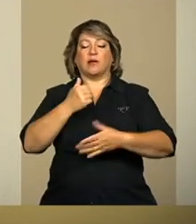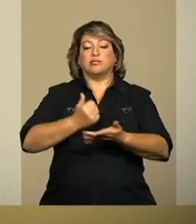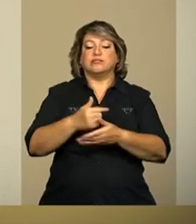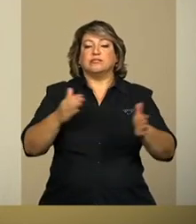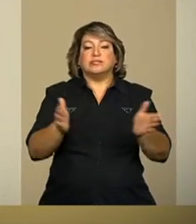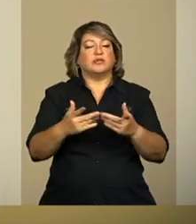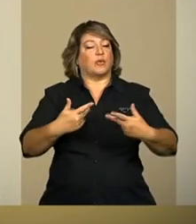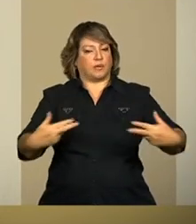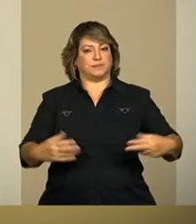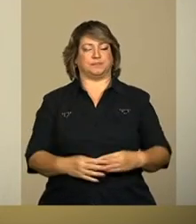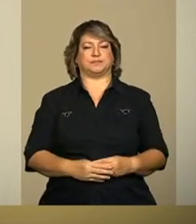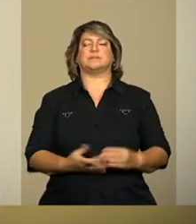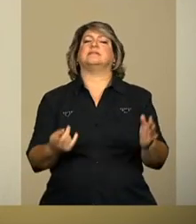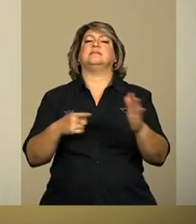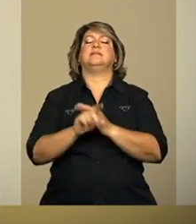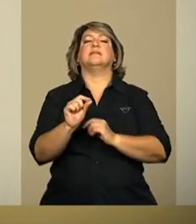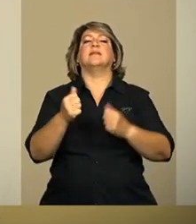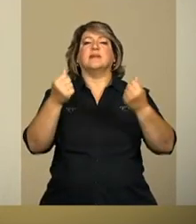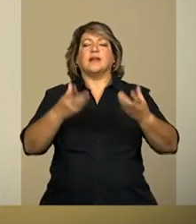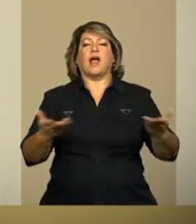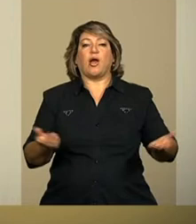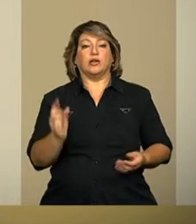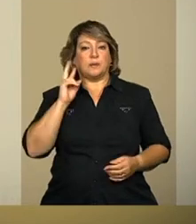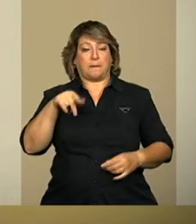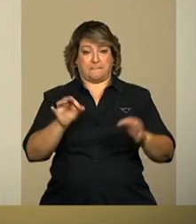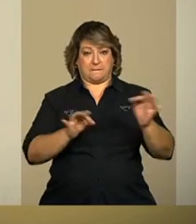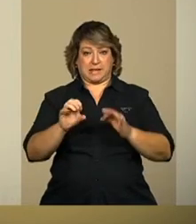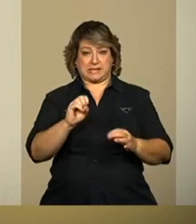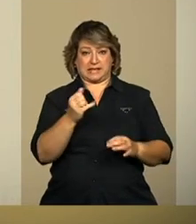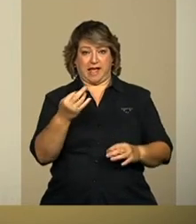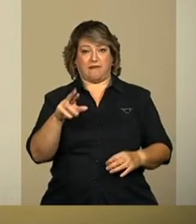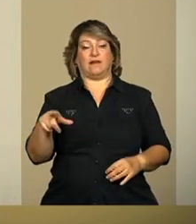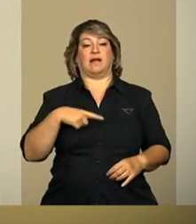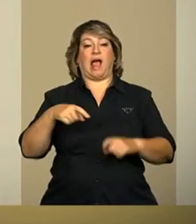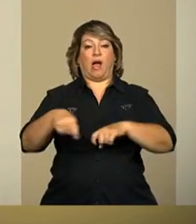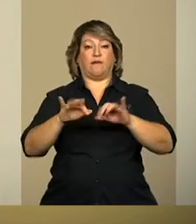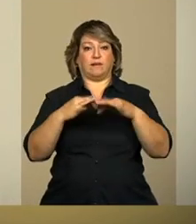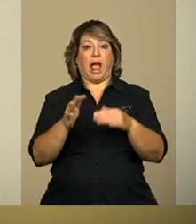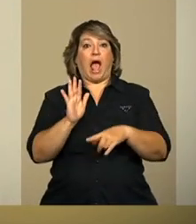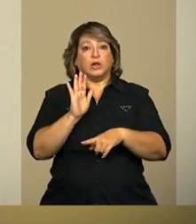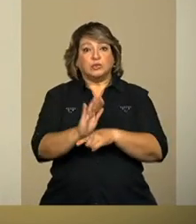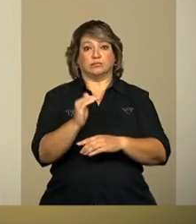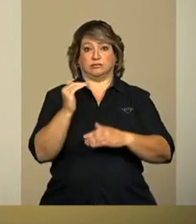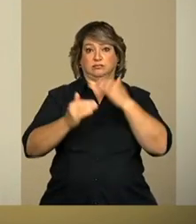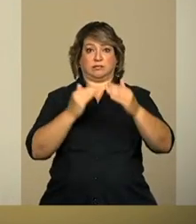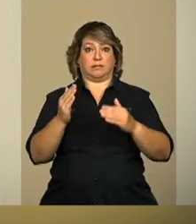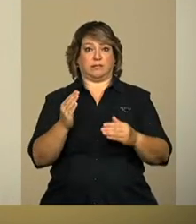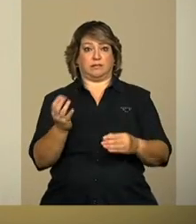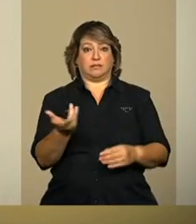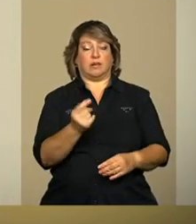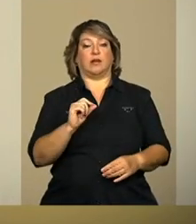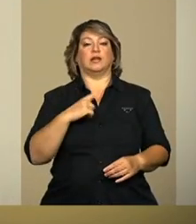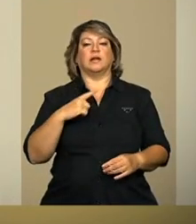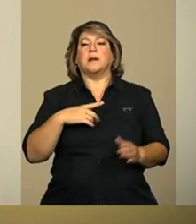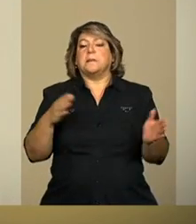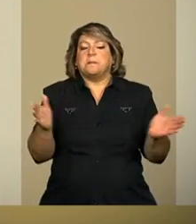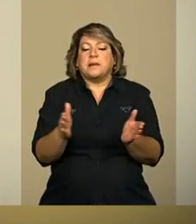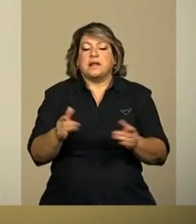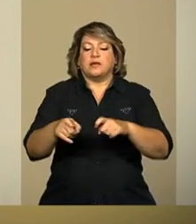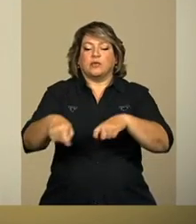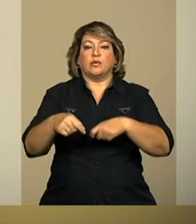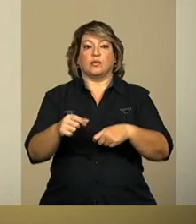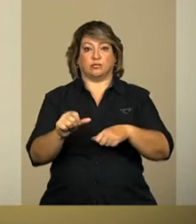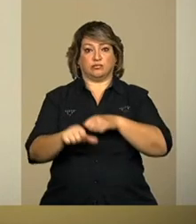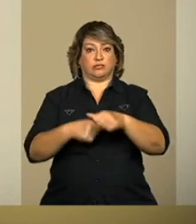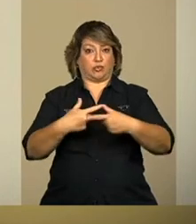bom presidenta Agora conta pra gente o plano safra da Agricultura Familiar também vai ajudar a modernizar a produção nas pequenas propriedades rurais